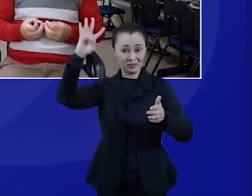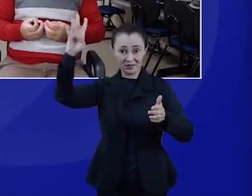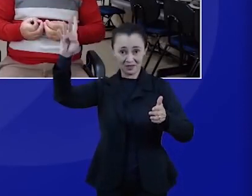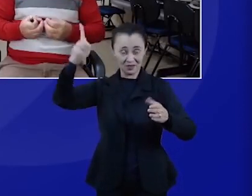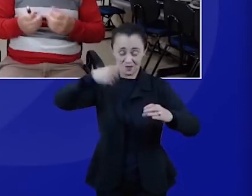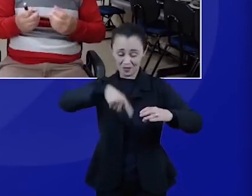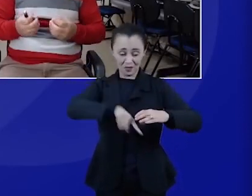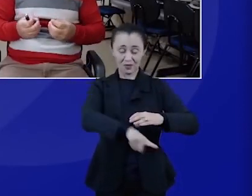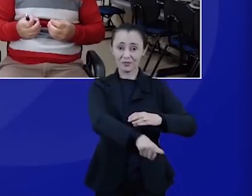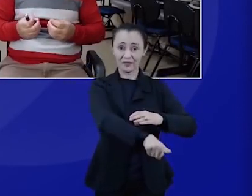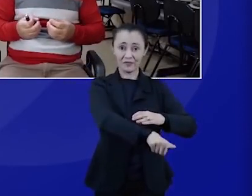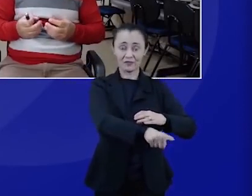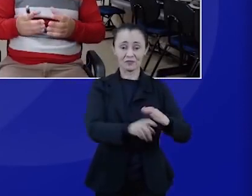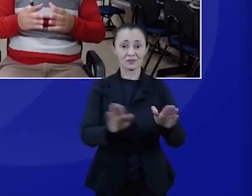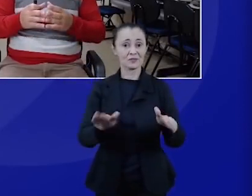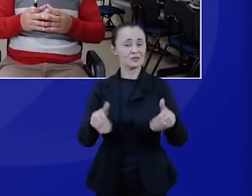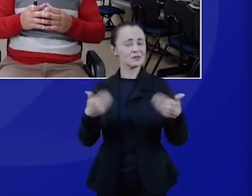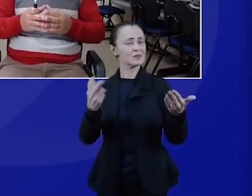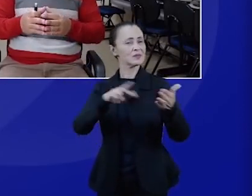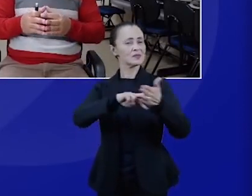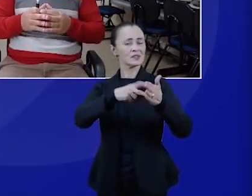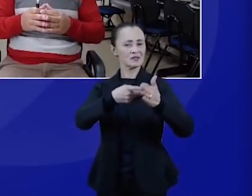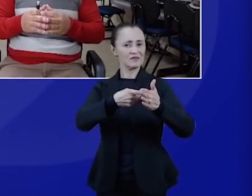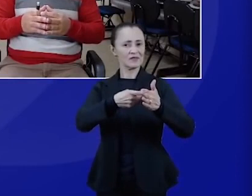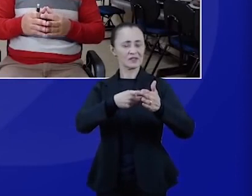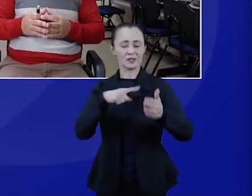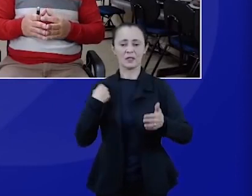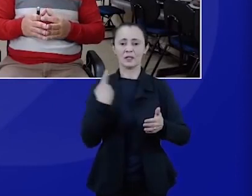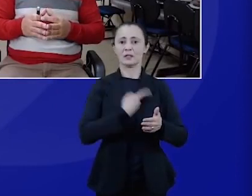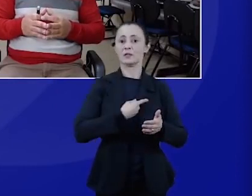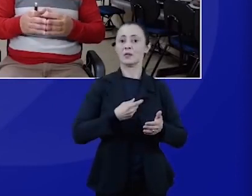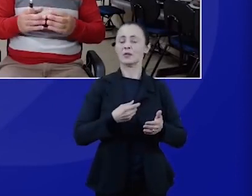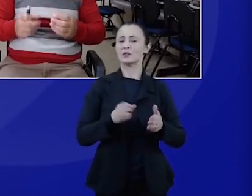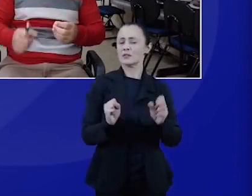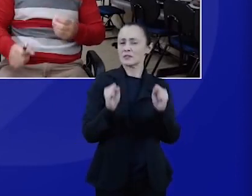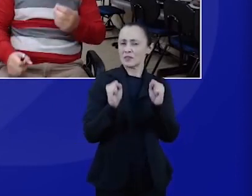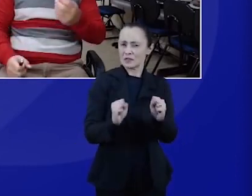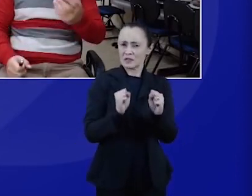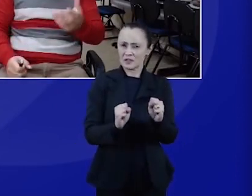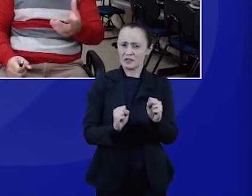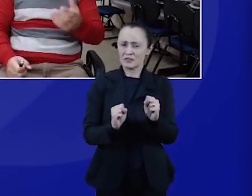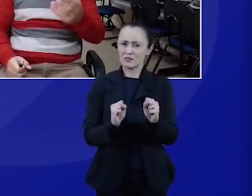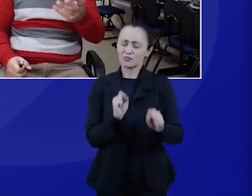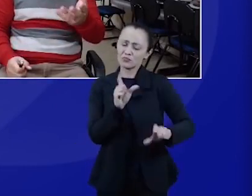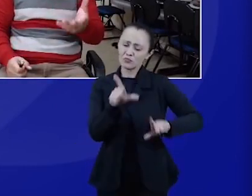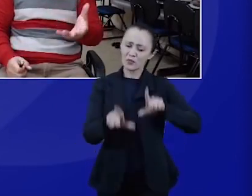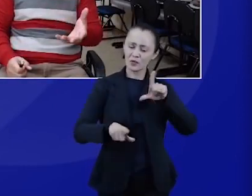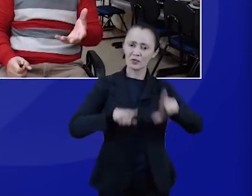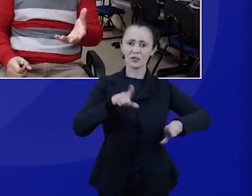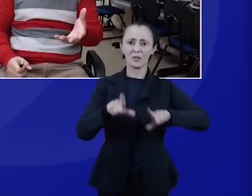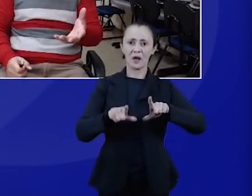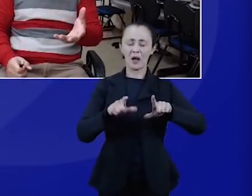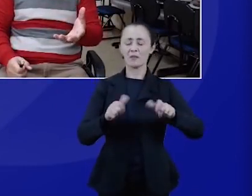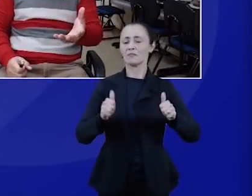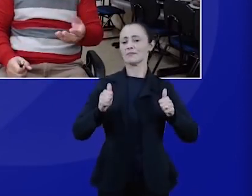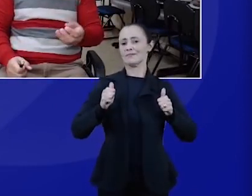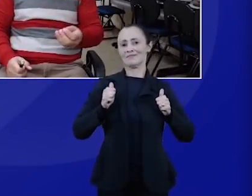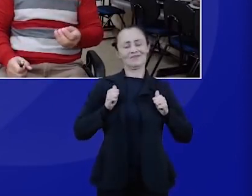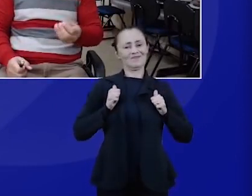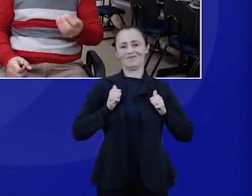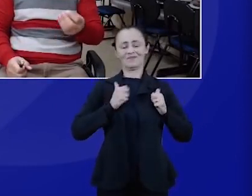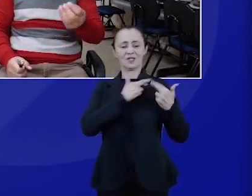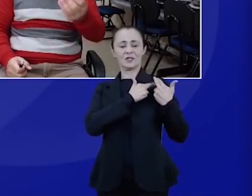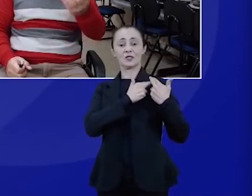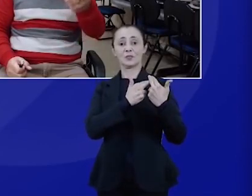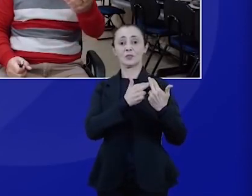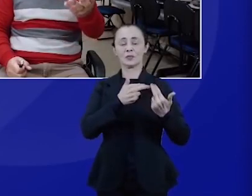penetraram. Ou seja, que nós possamos, no nosso trabalho, não nos eximirmos da responsabilidade de